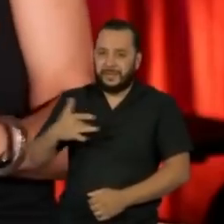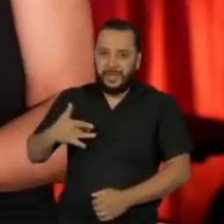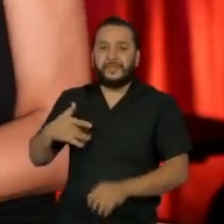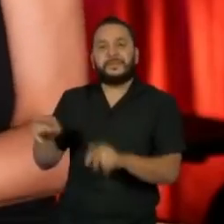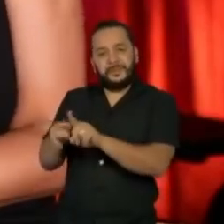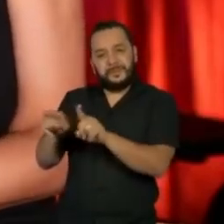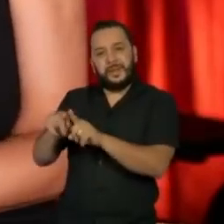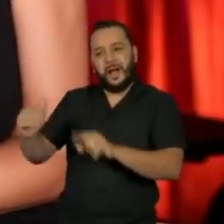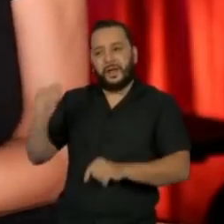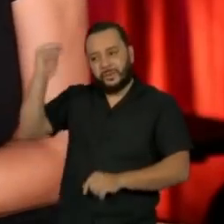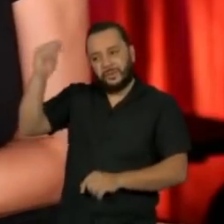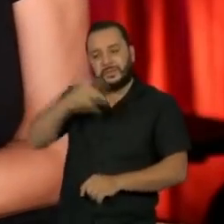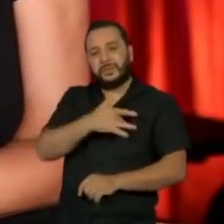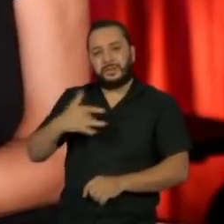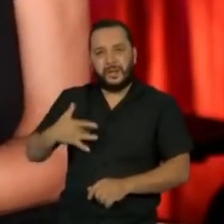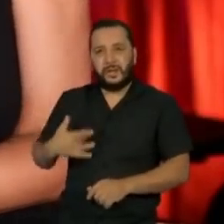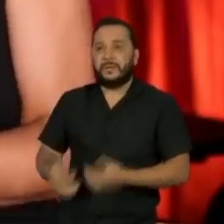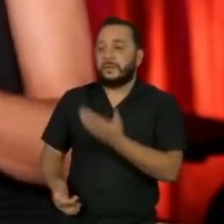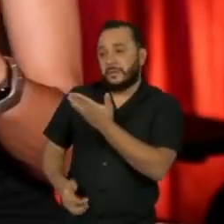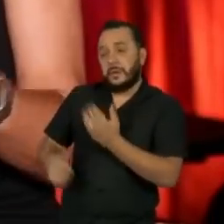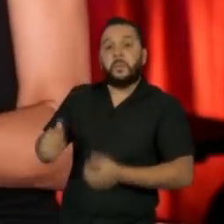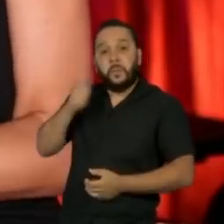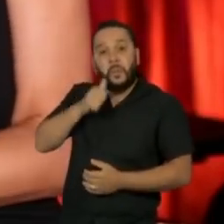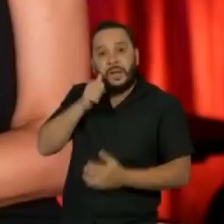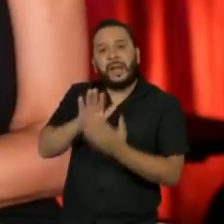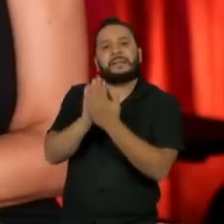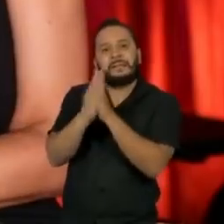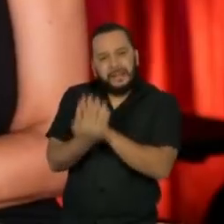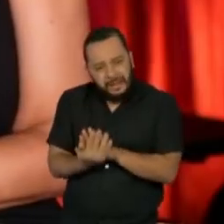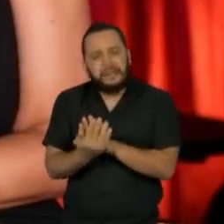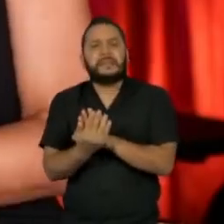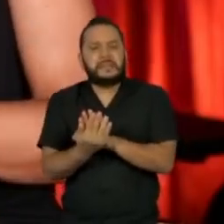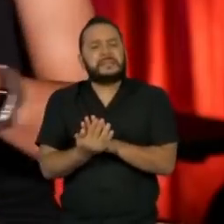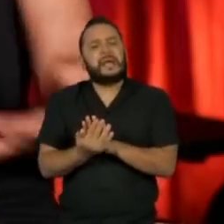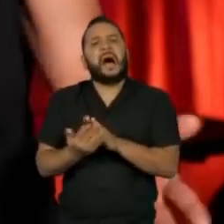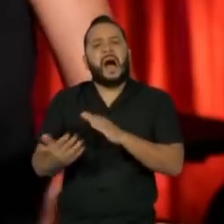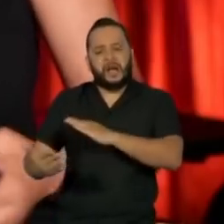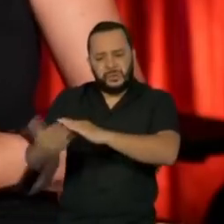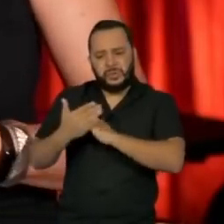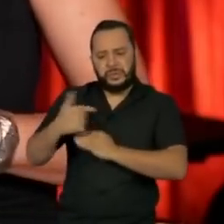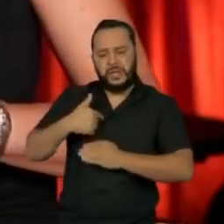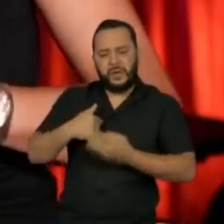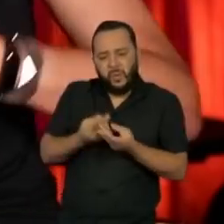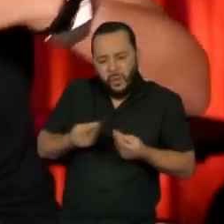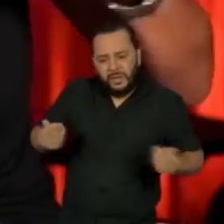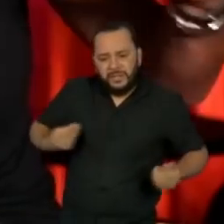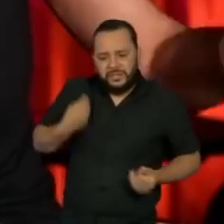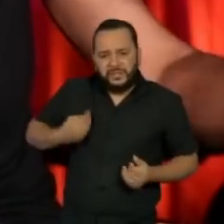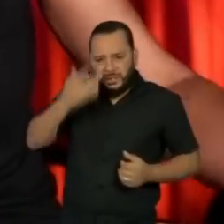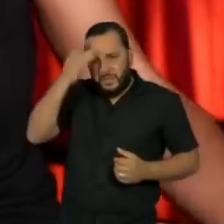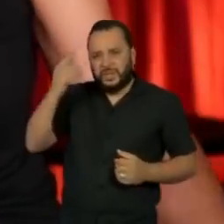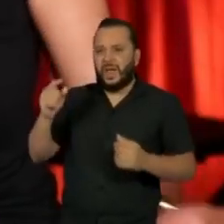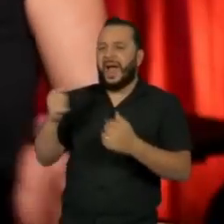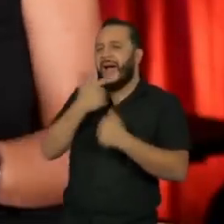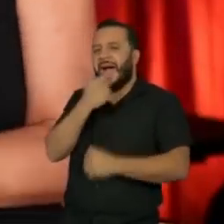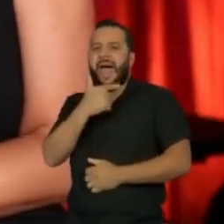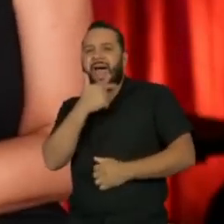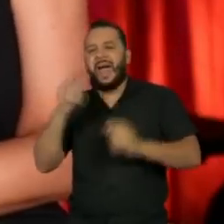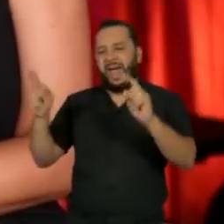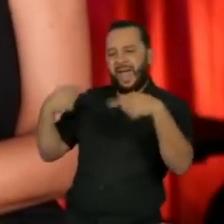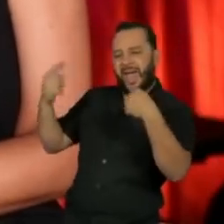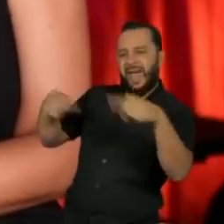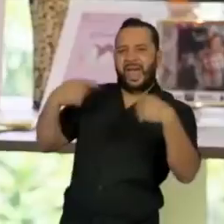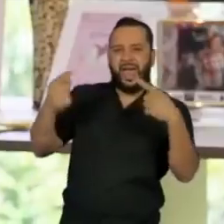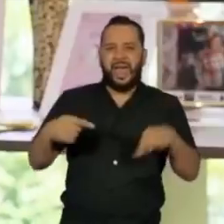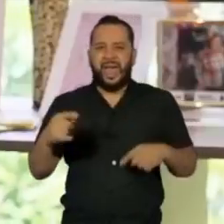para mim, como mulher trans, faz toda a diferença. Te dá mais qualidade de vida, né? Você não é debochada o tempo todo, você não é apontada o